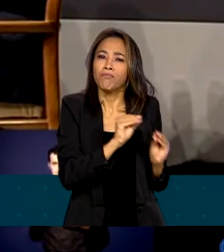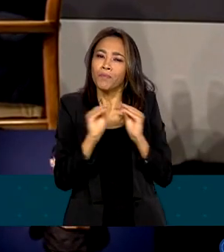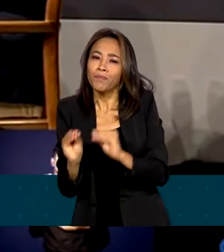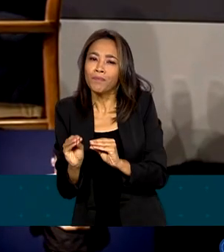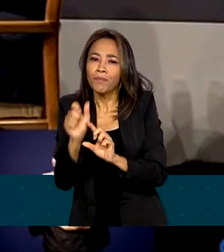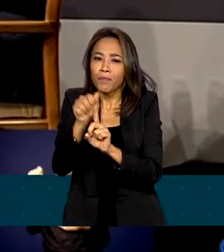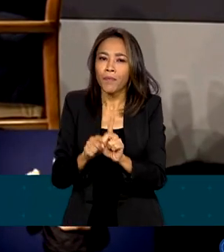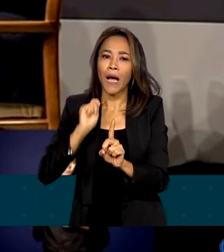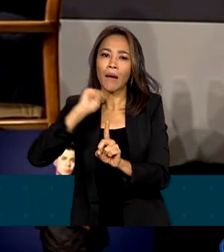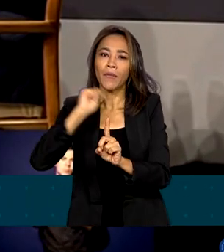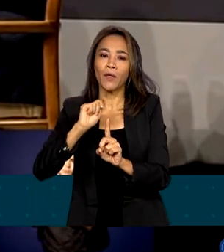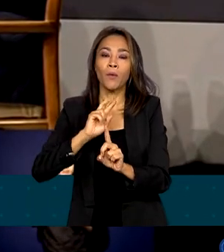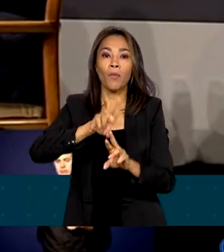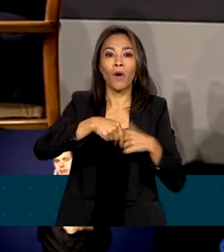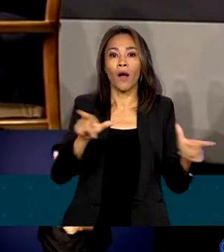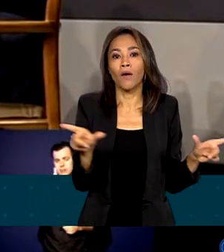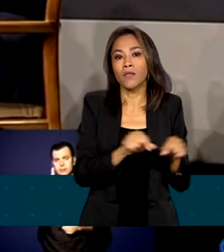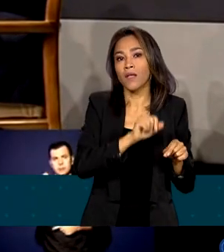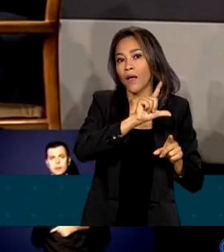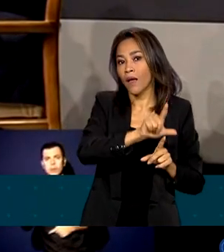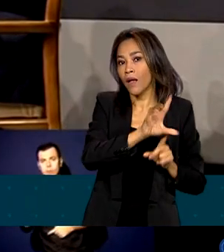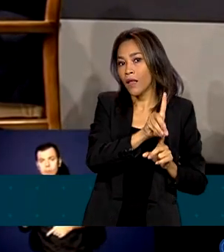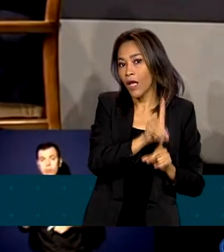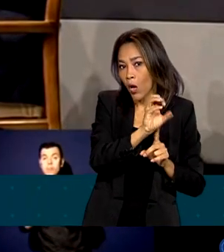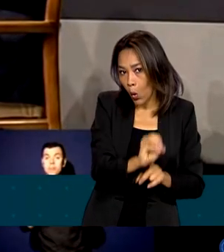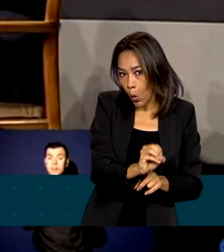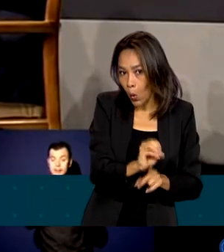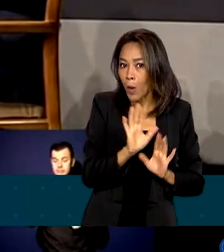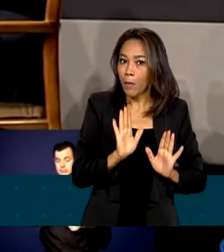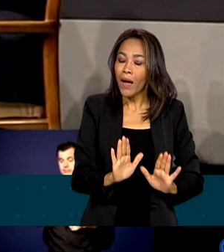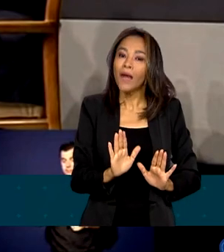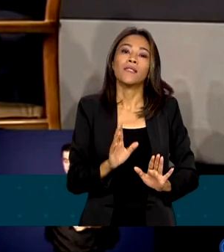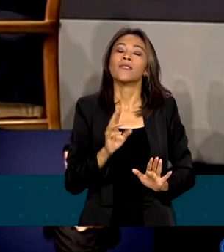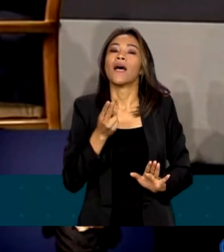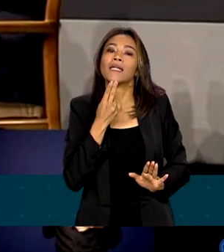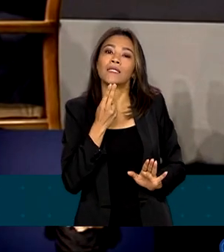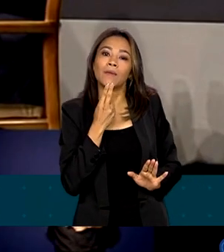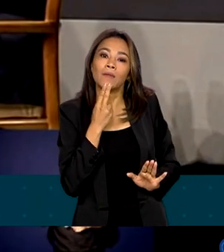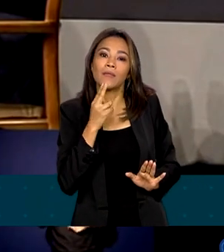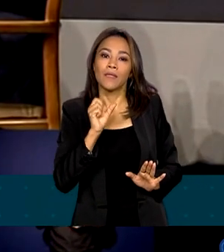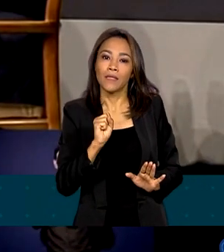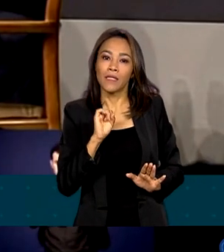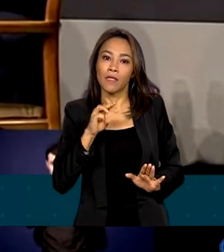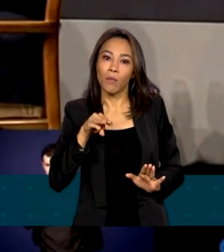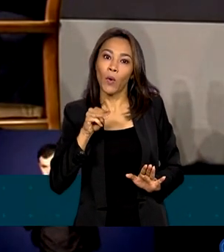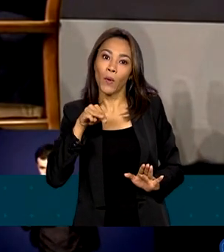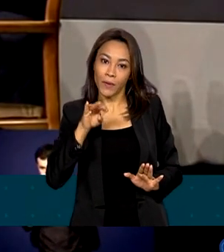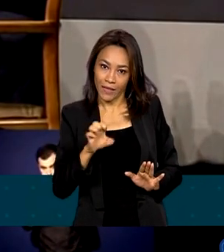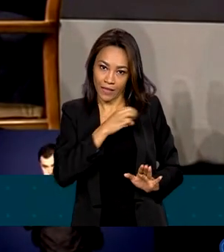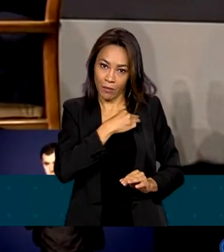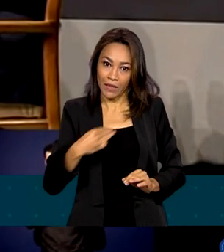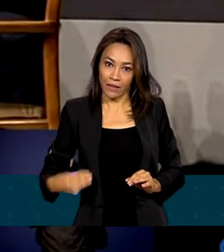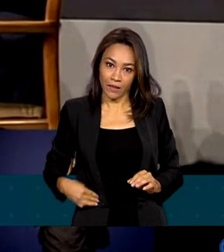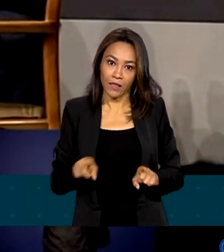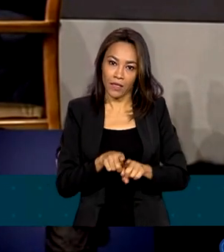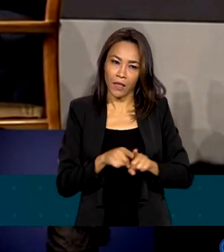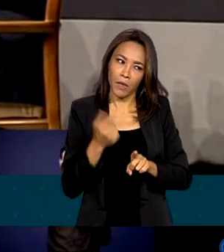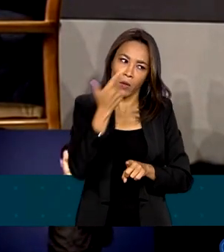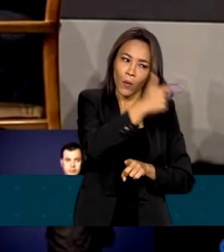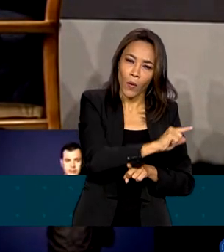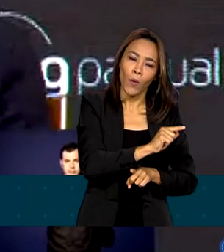causa da LDO. Mas daí a Simone ponderou, e com razão, o próprio Geraldo Alckmin também,